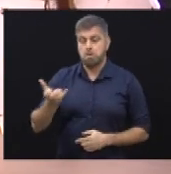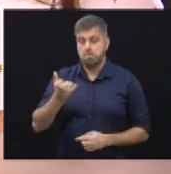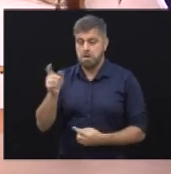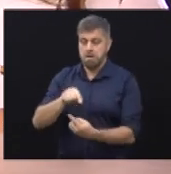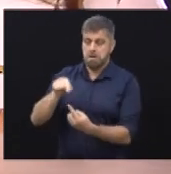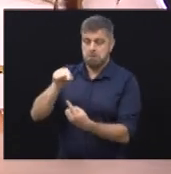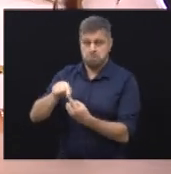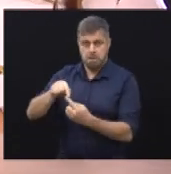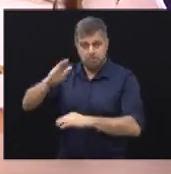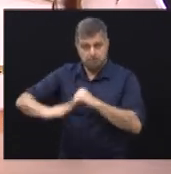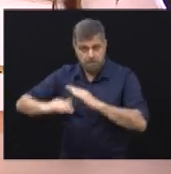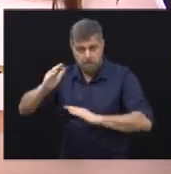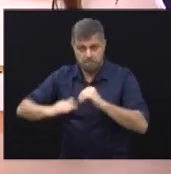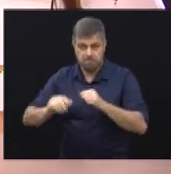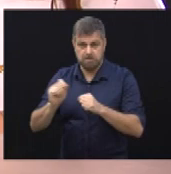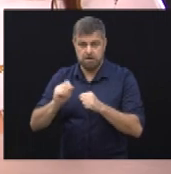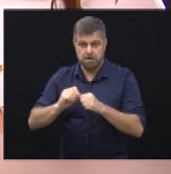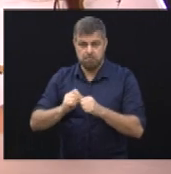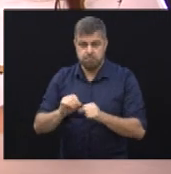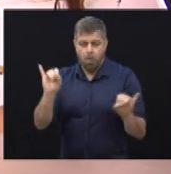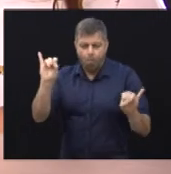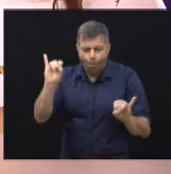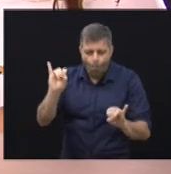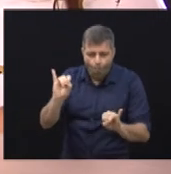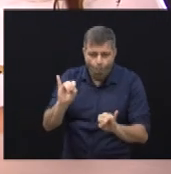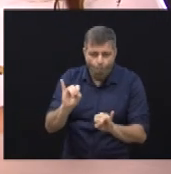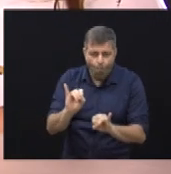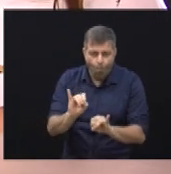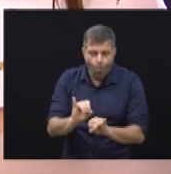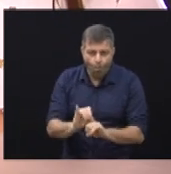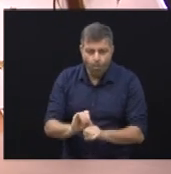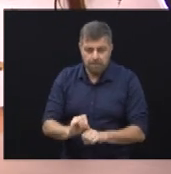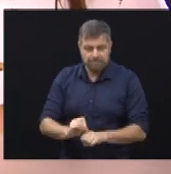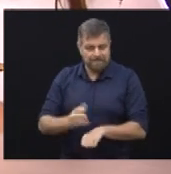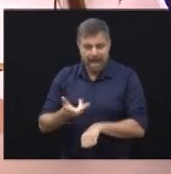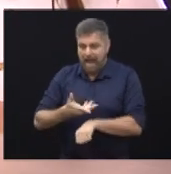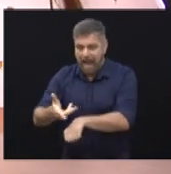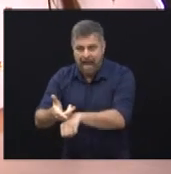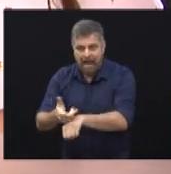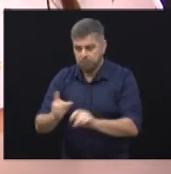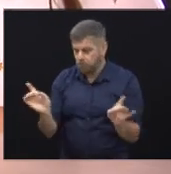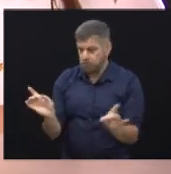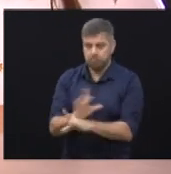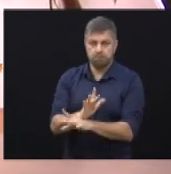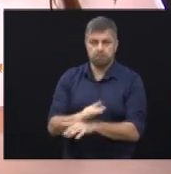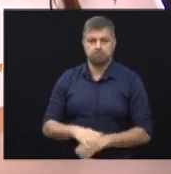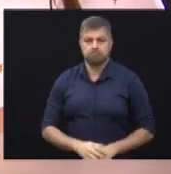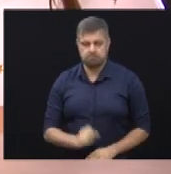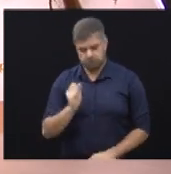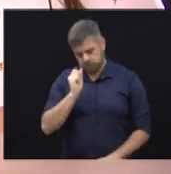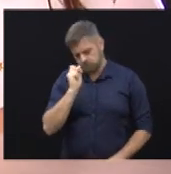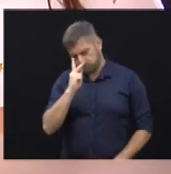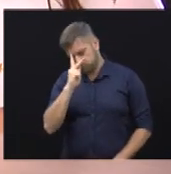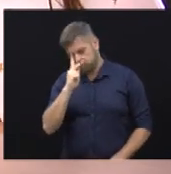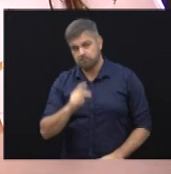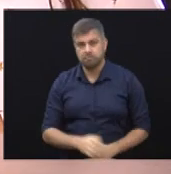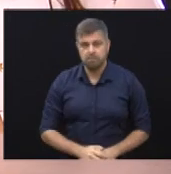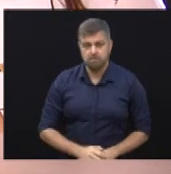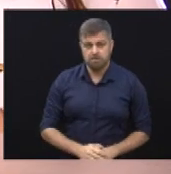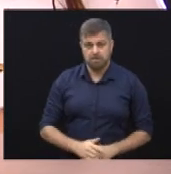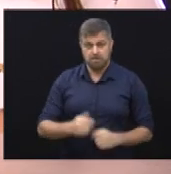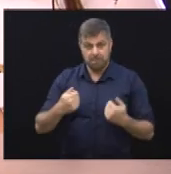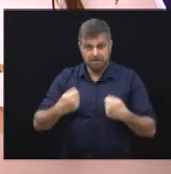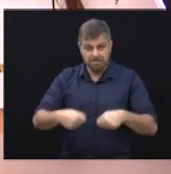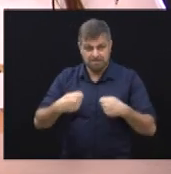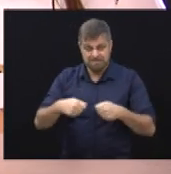porque tal procedimento elimina a gordura, em tantas horas eu já vou ter um efeito, tudo